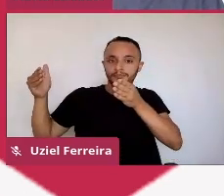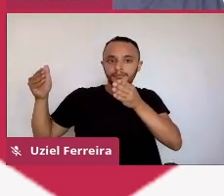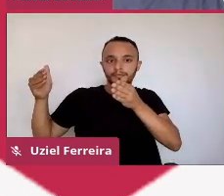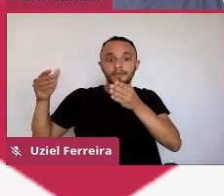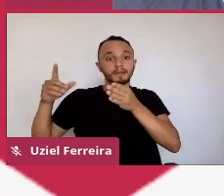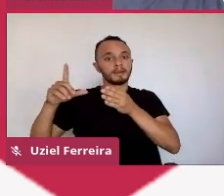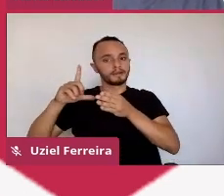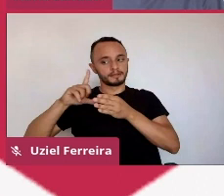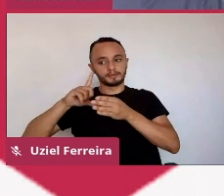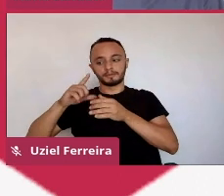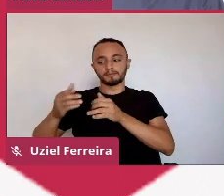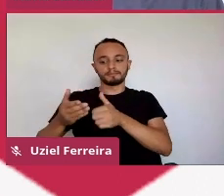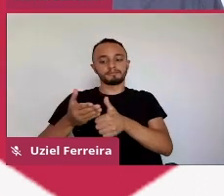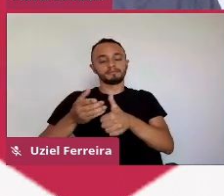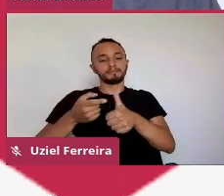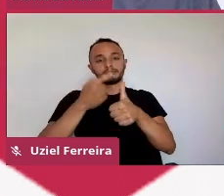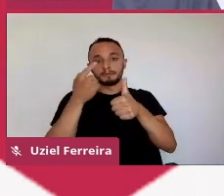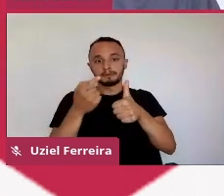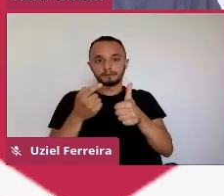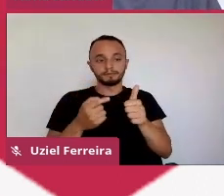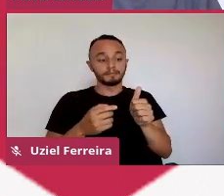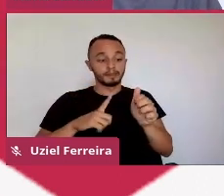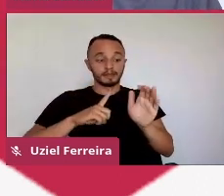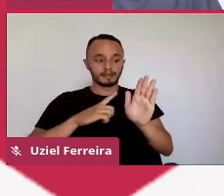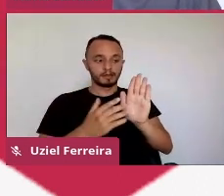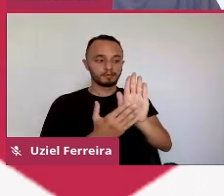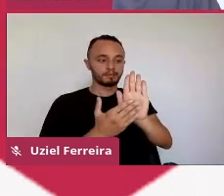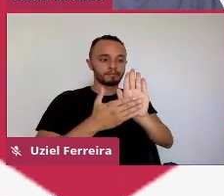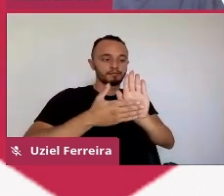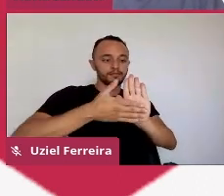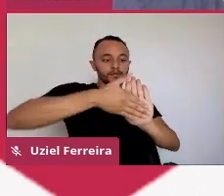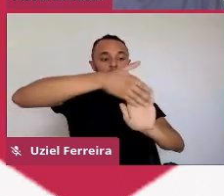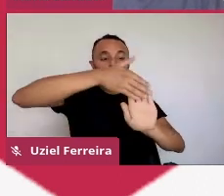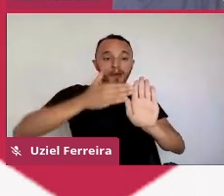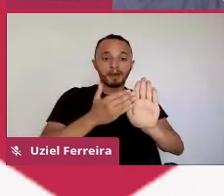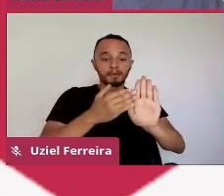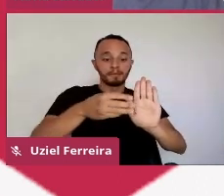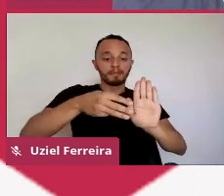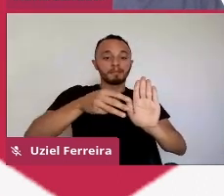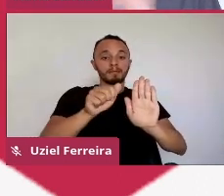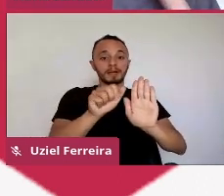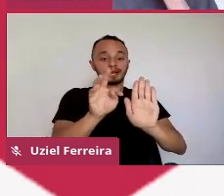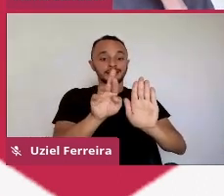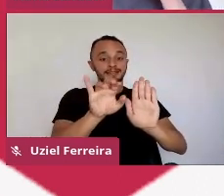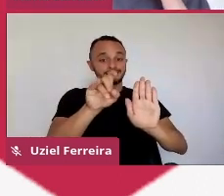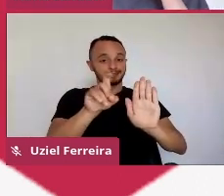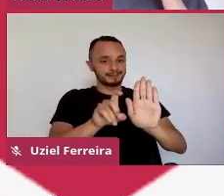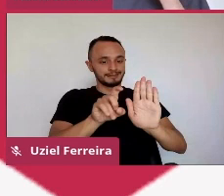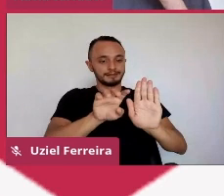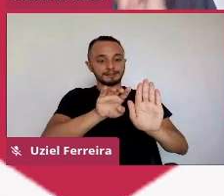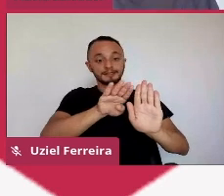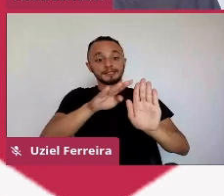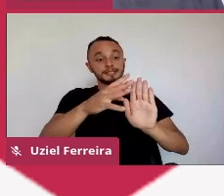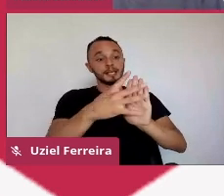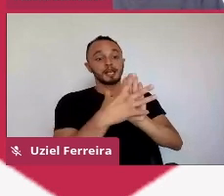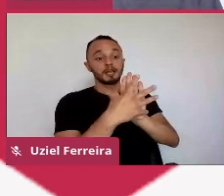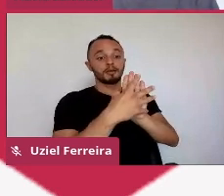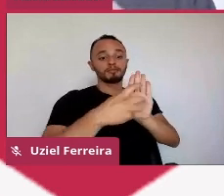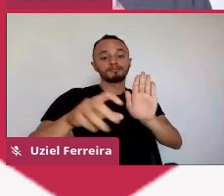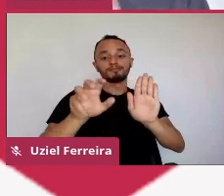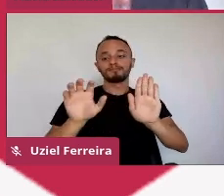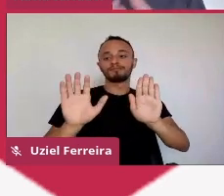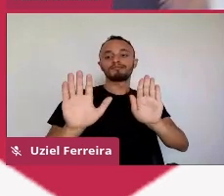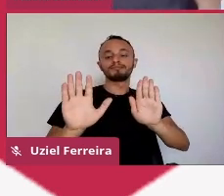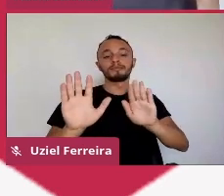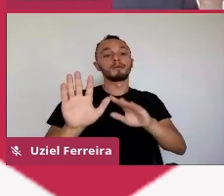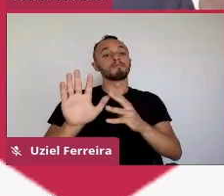uma matriz que vai gerar uma cópia. E aí, como é que seria isso?